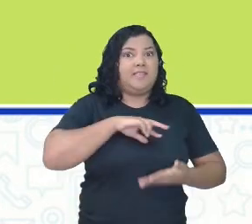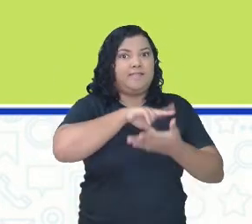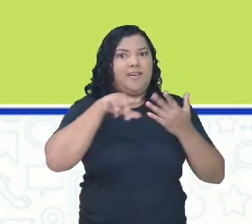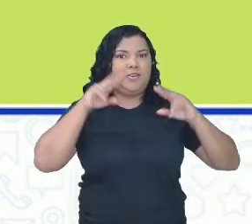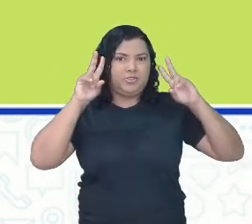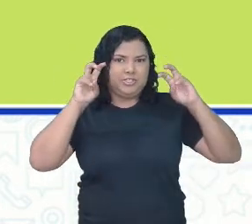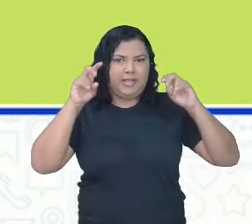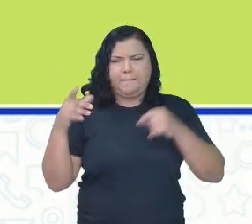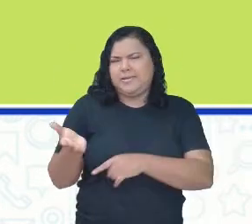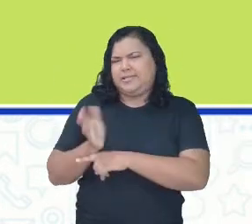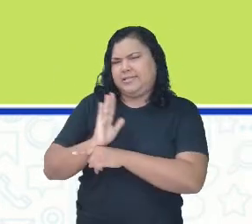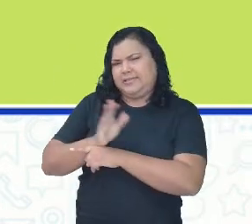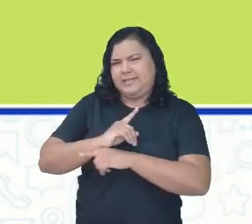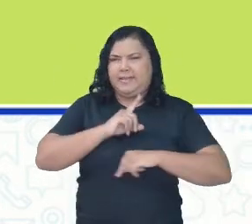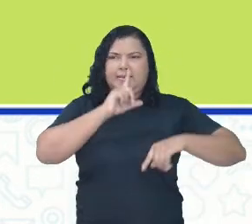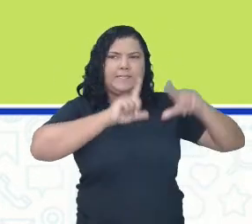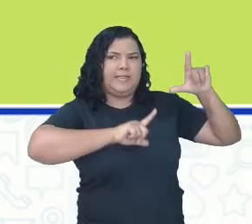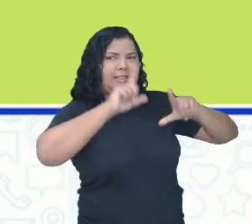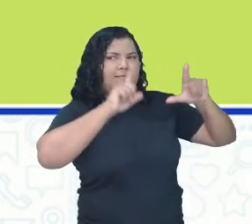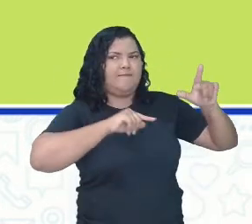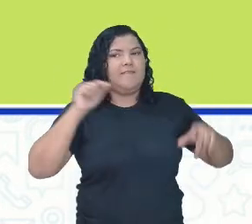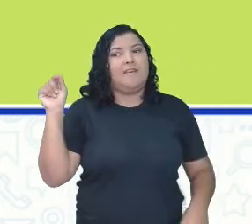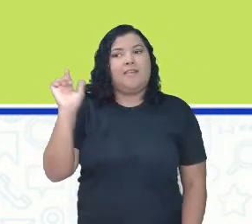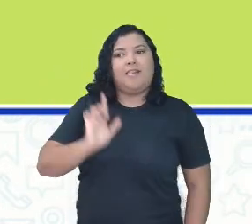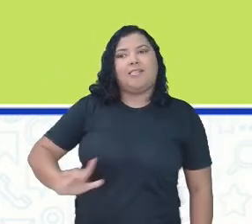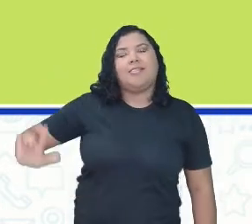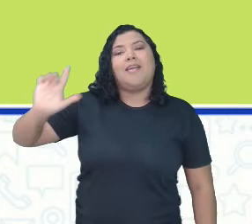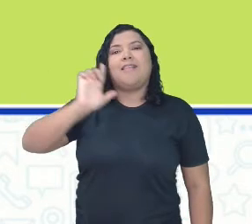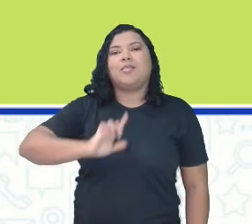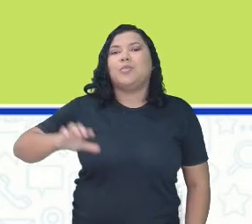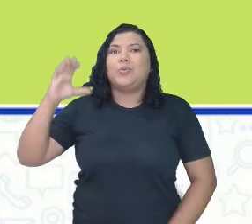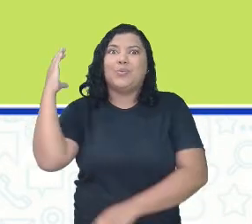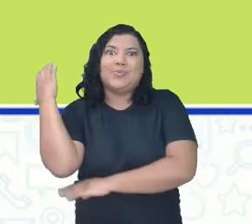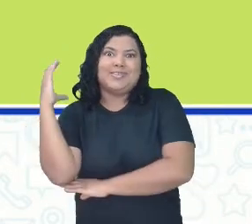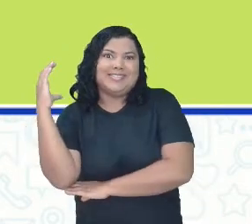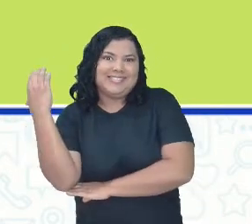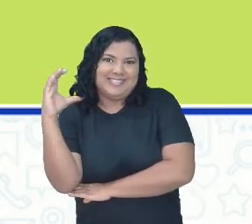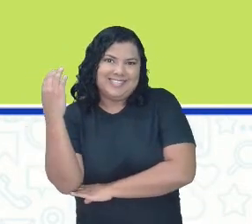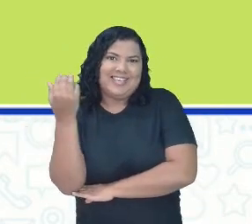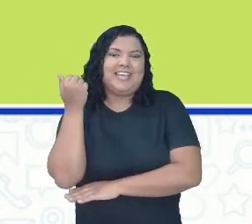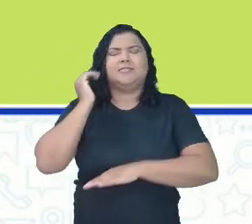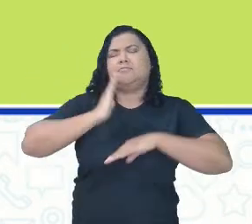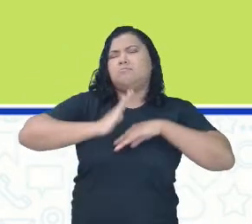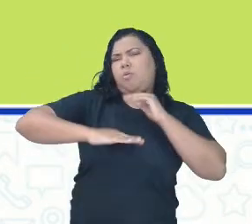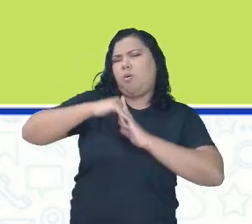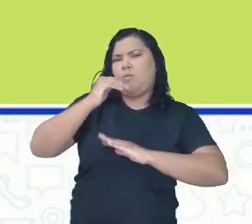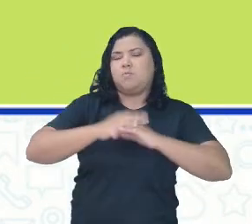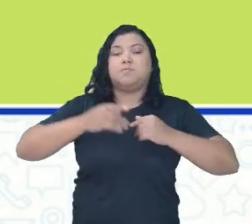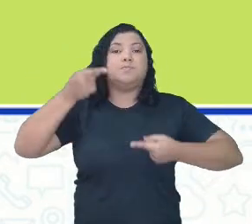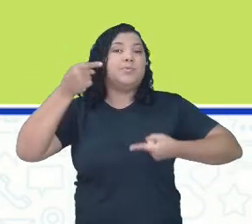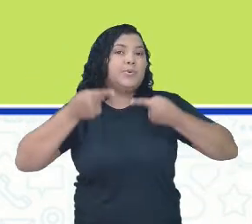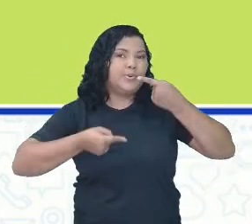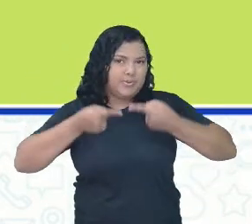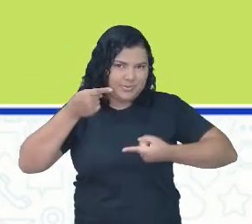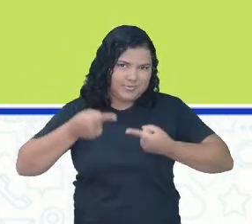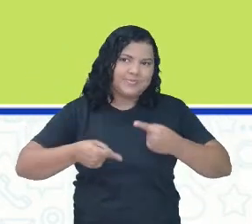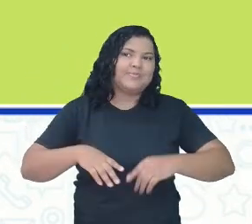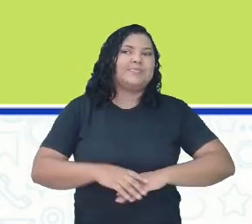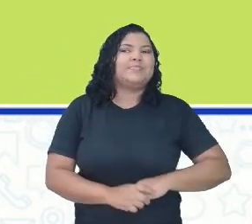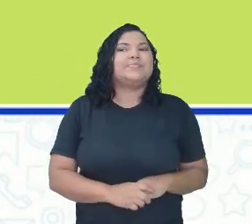possíveis: cinema, TV, literatura, ciências, profissionais,